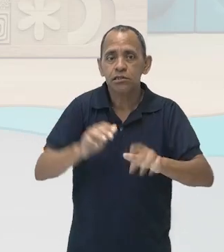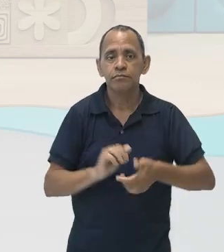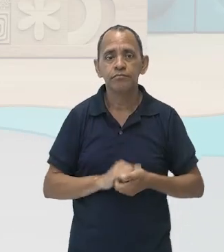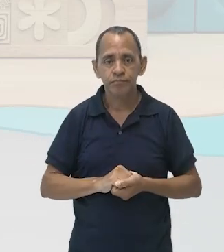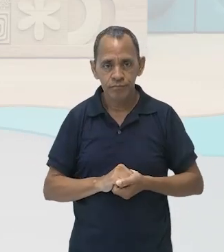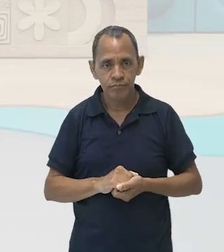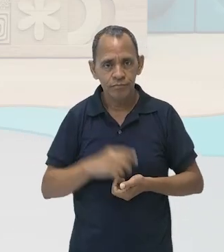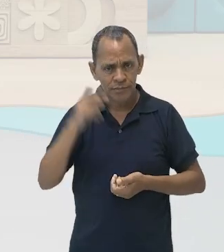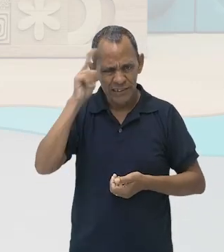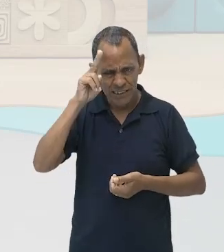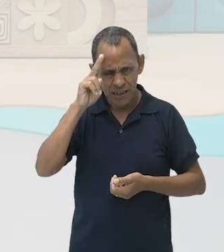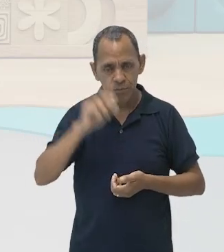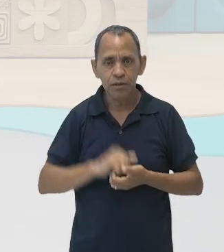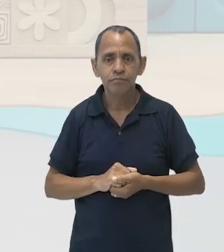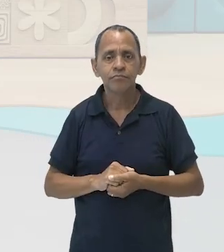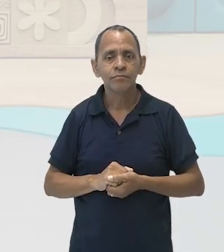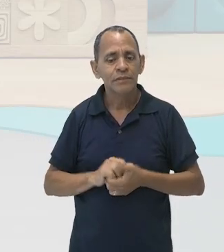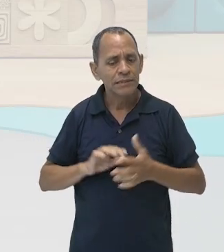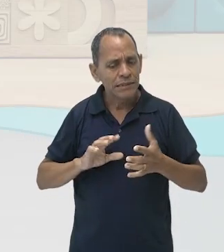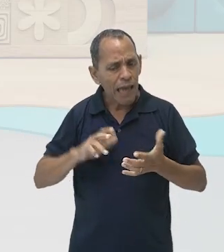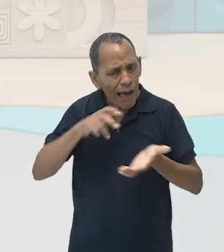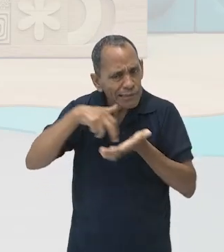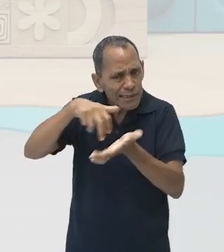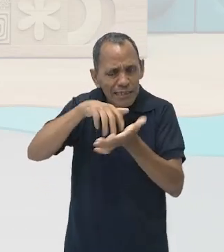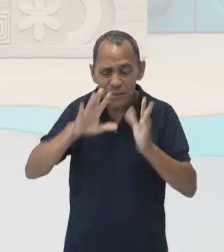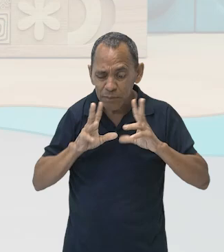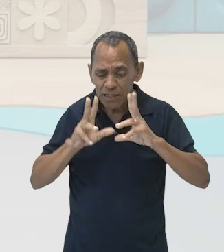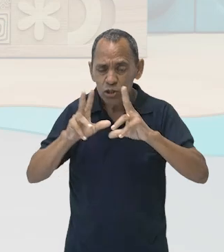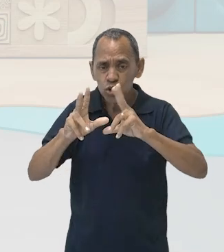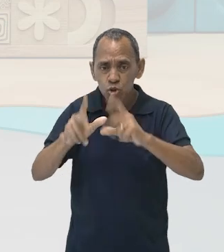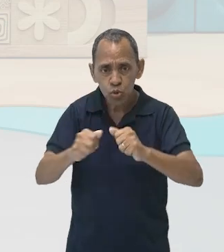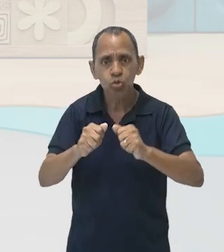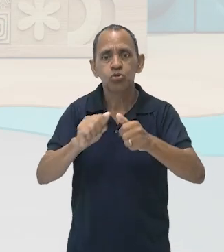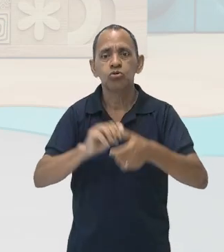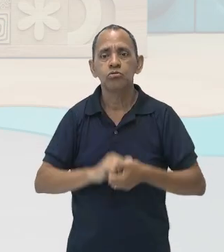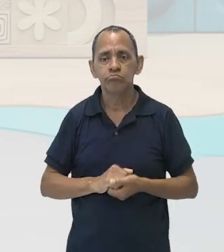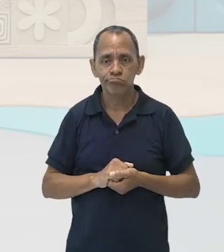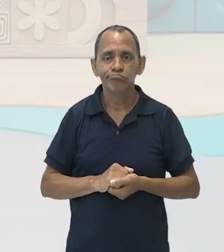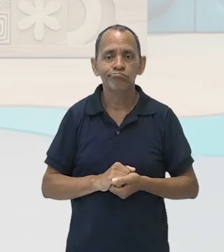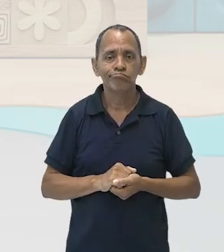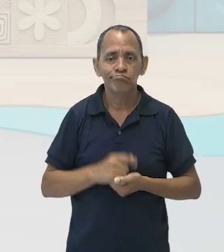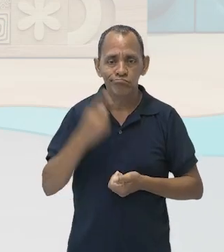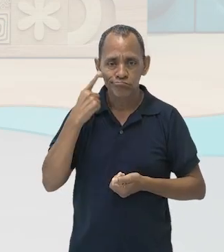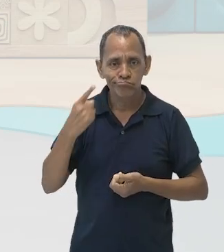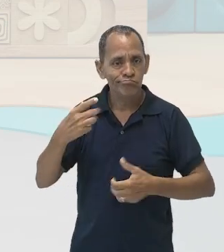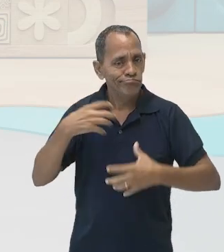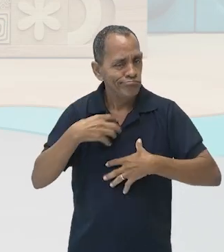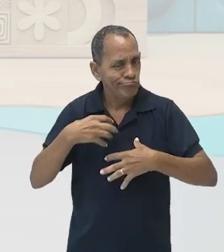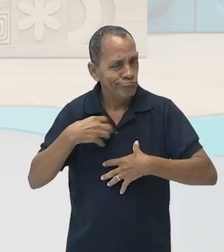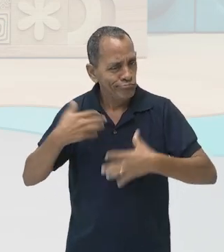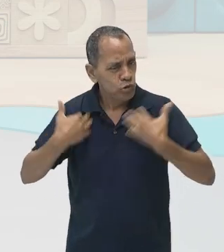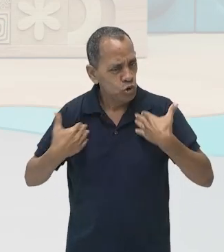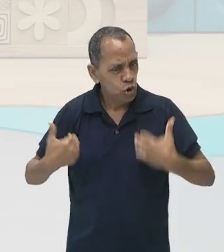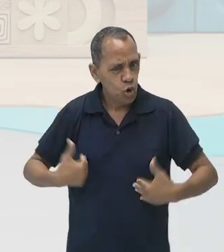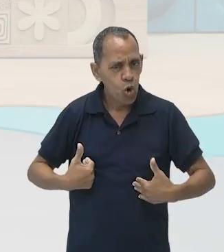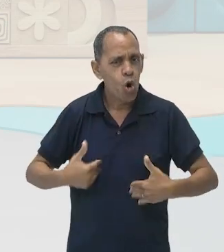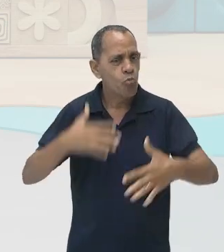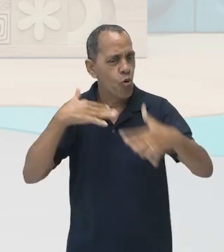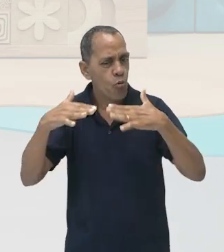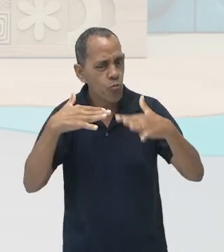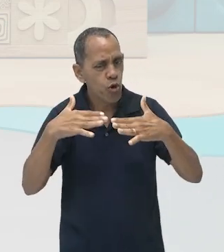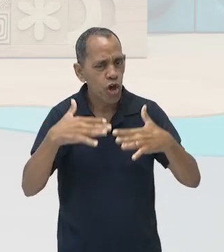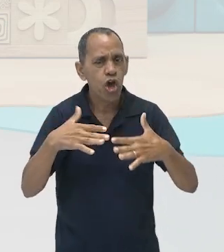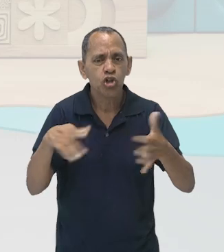para todos. Observem aqui esse vídeo. Observem que a dança, ela é uma expressão corporal que nos traz